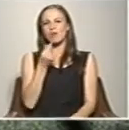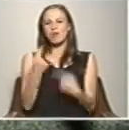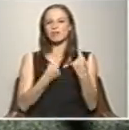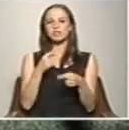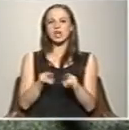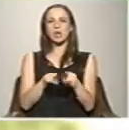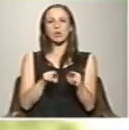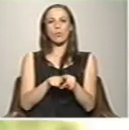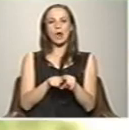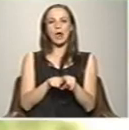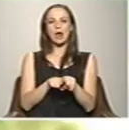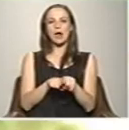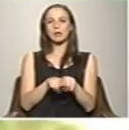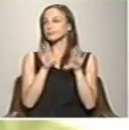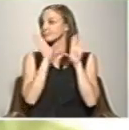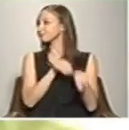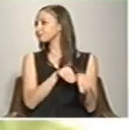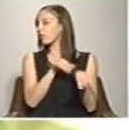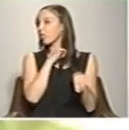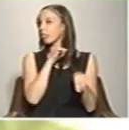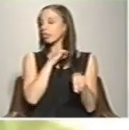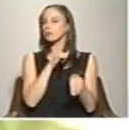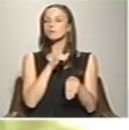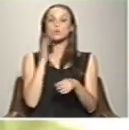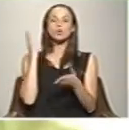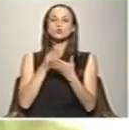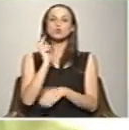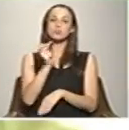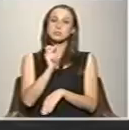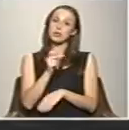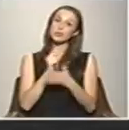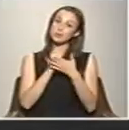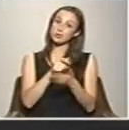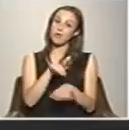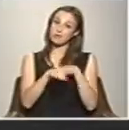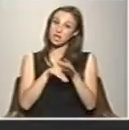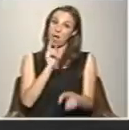desligada da tomada? Se calhar até os últimos anos ajudaram para isso.